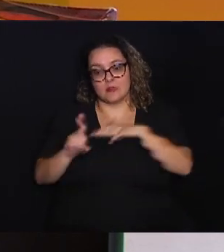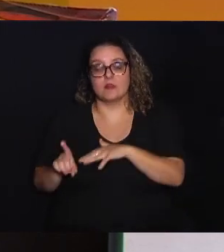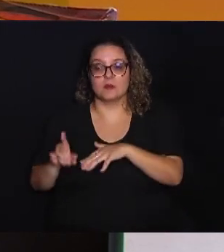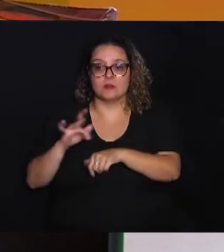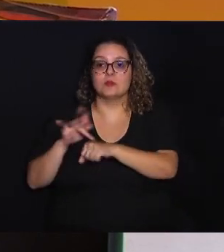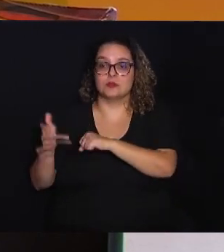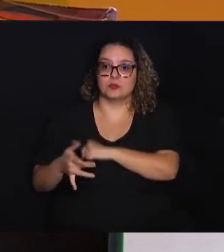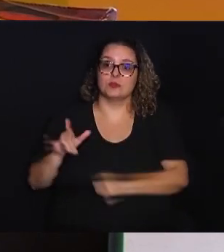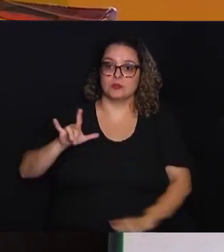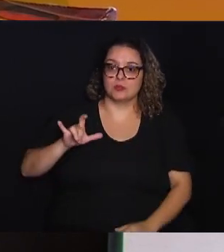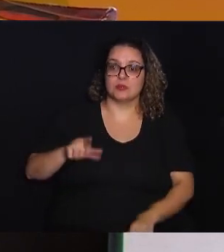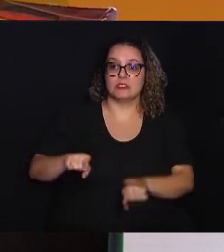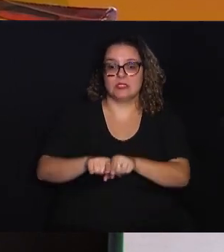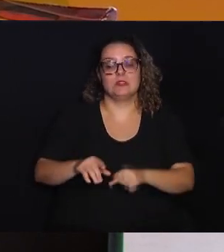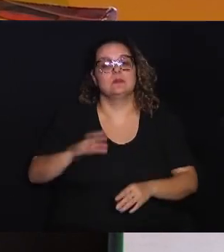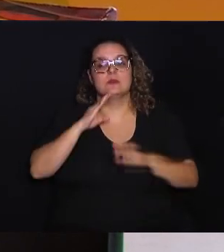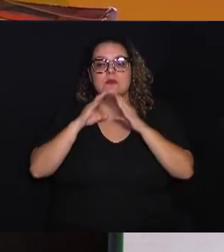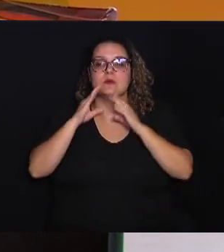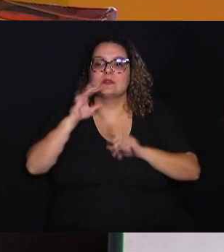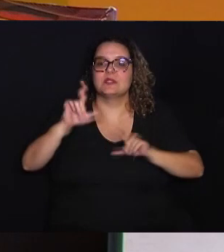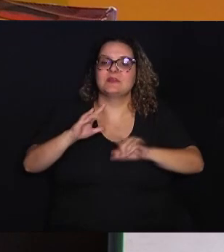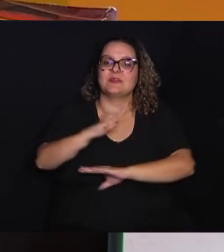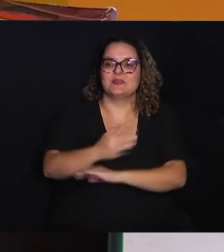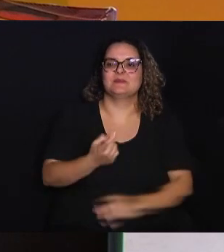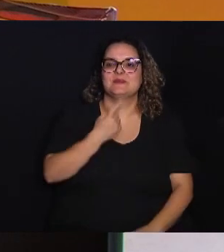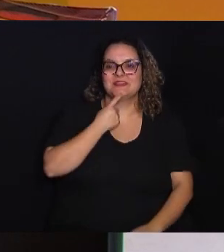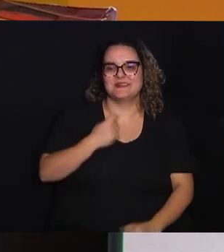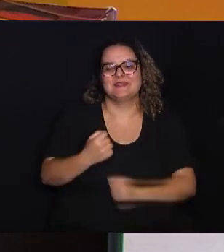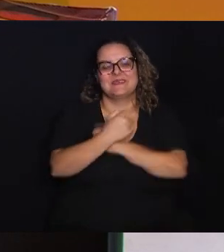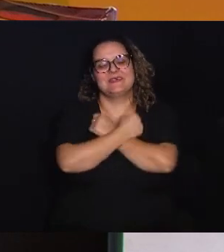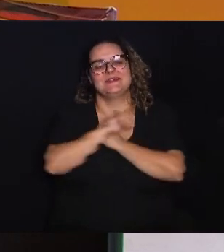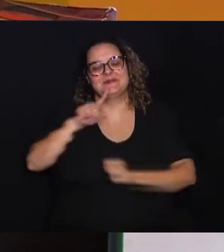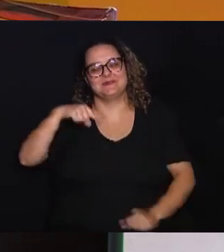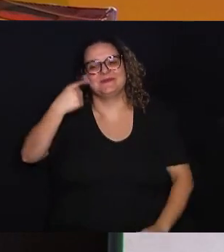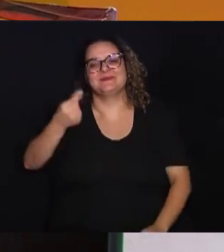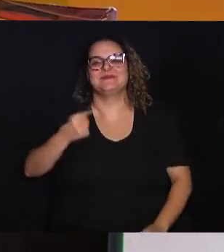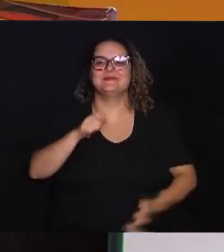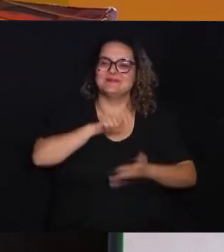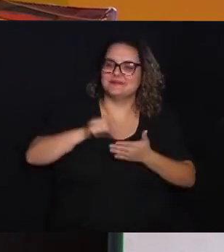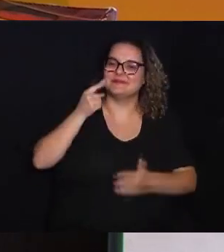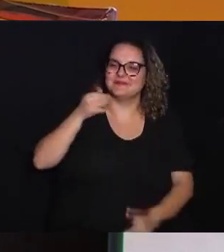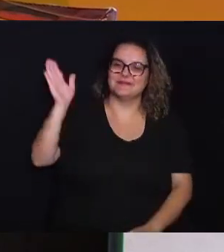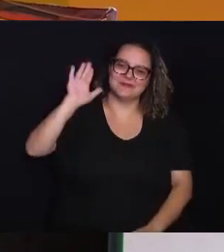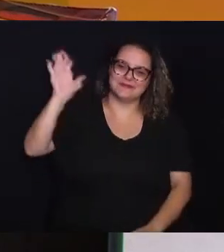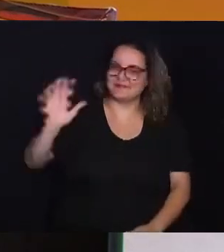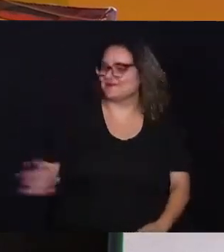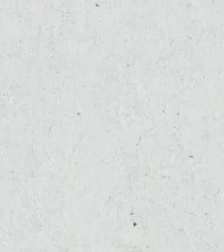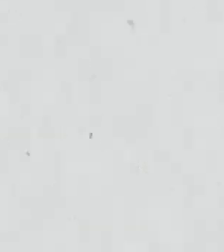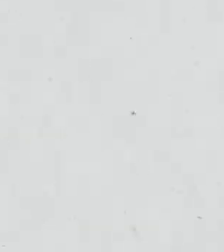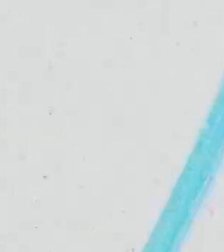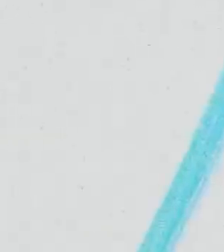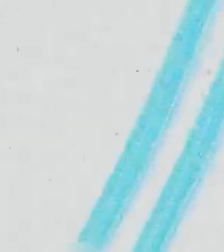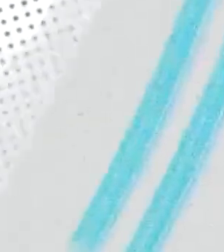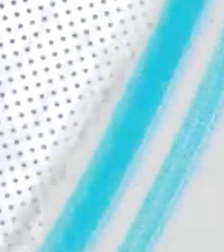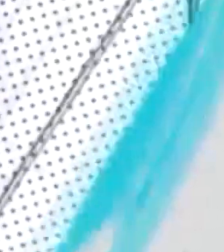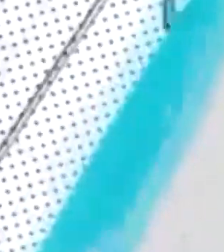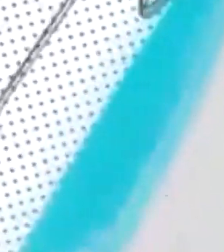nas redes sociais, no Instagram e no Facebook TV Câmara Campinas. Um abraço e até o próximo Na Ponta do Lápis.